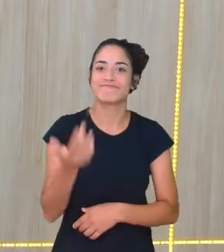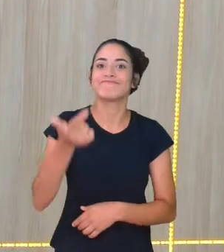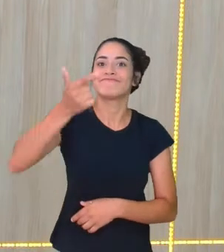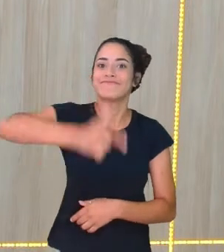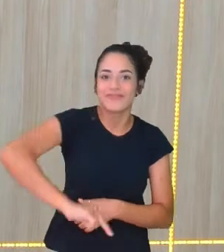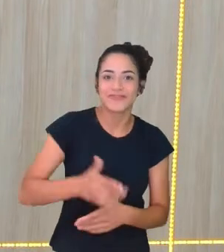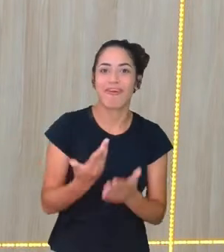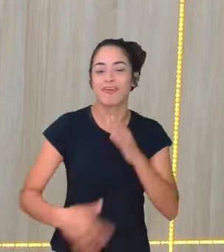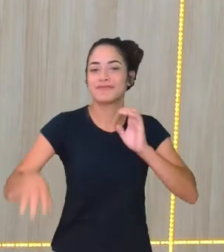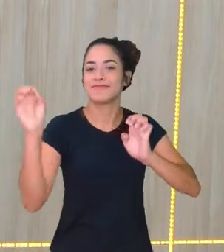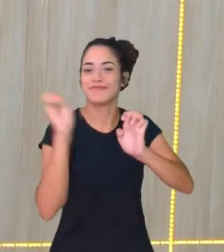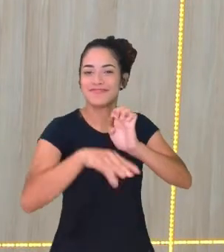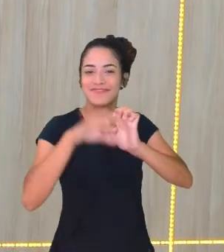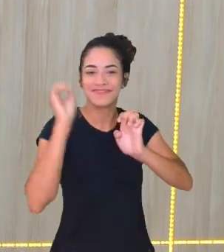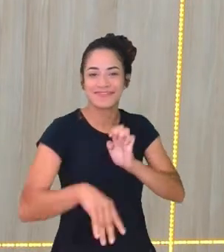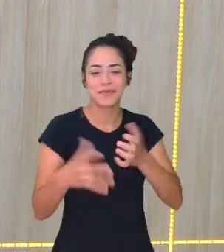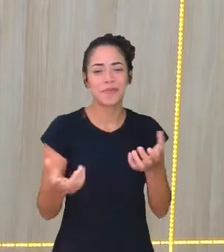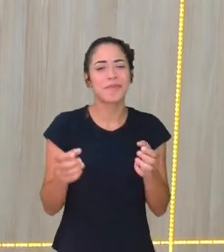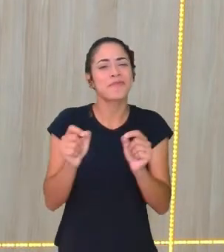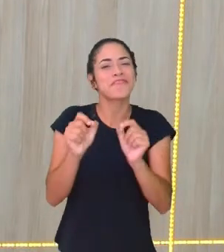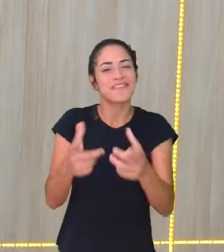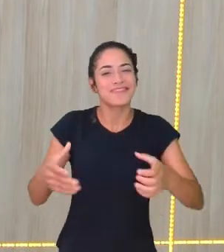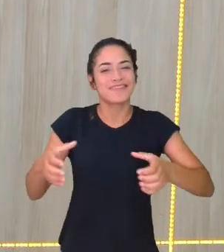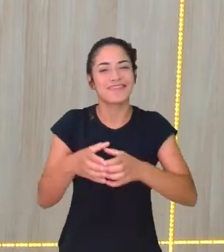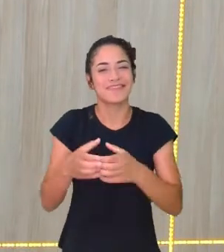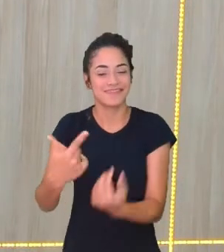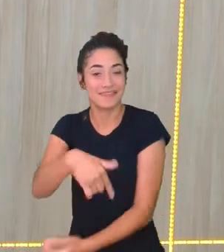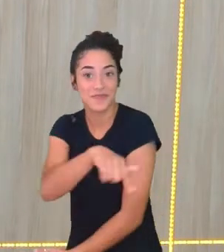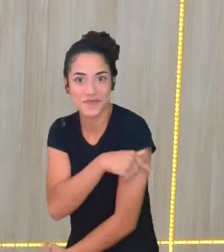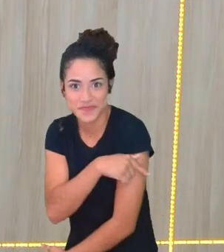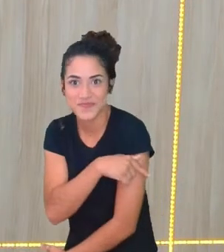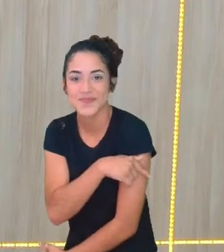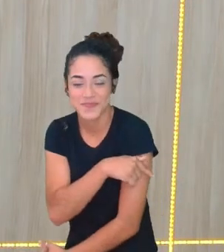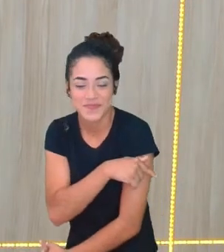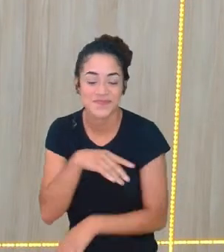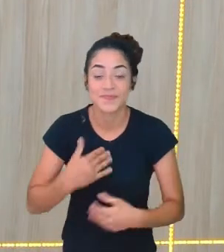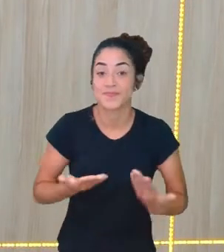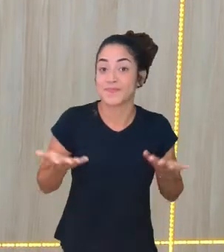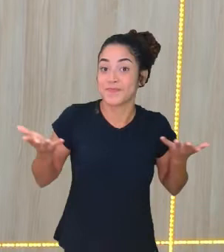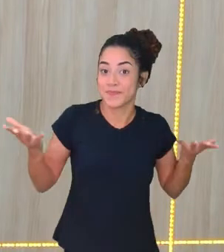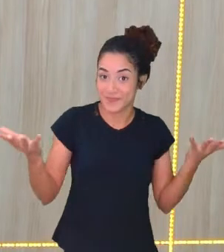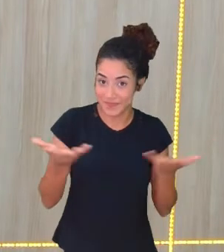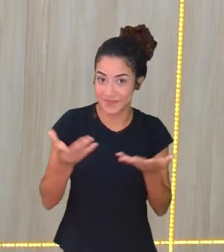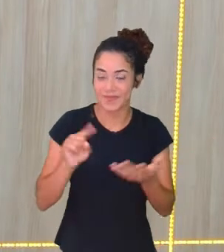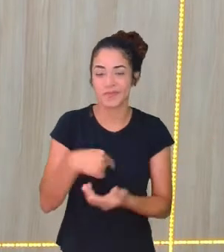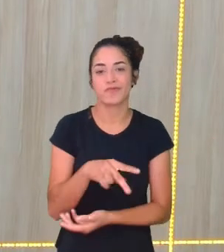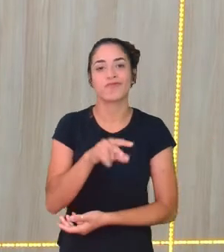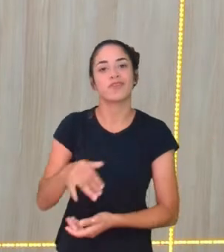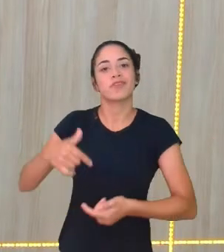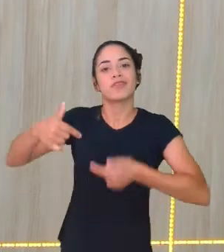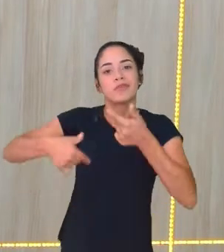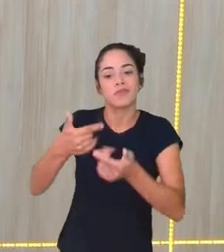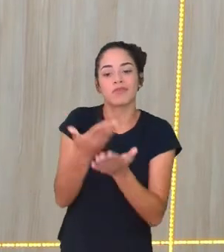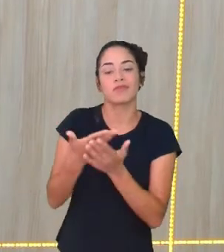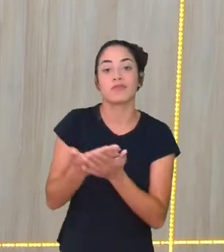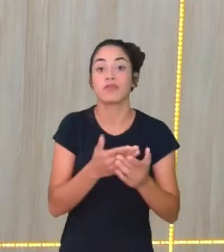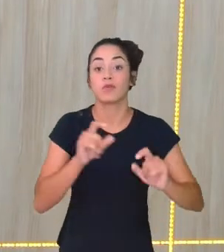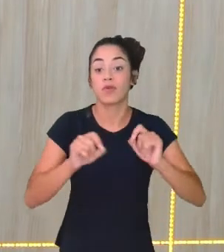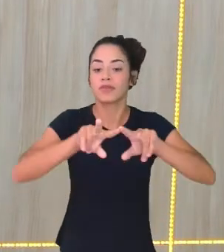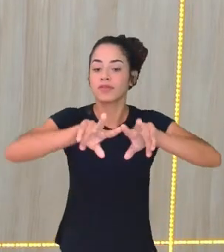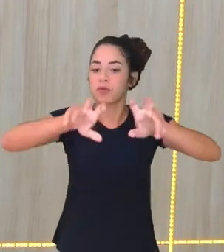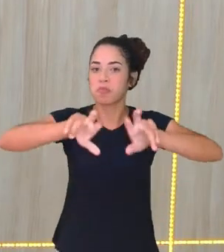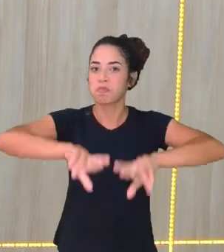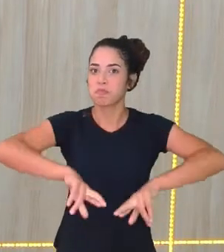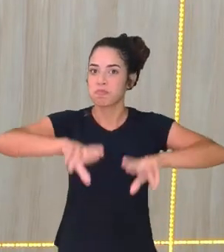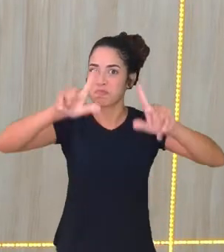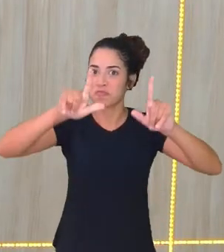do educa Recife para as turminhas do sétimo ano então hoje nós vamos trabalhar uma temática diferente